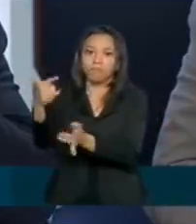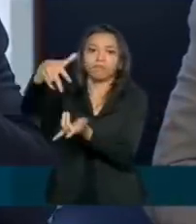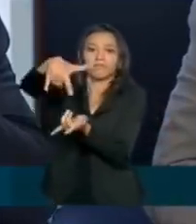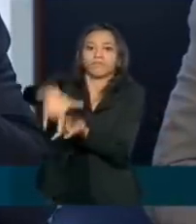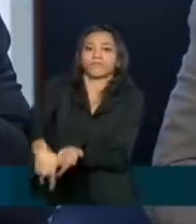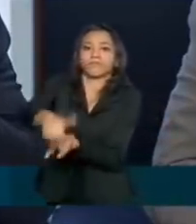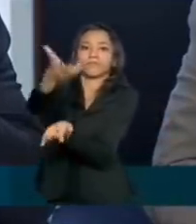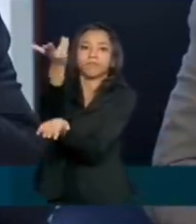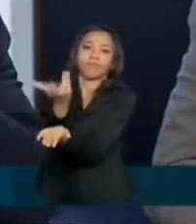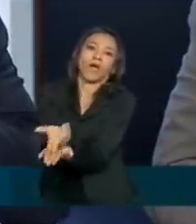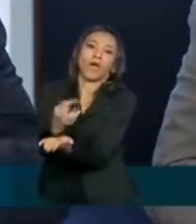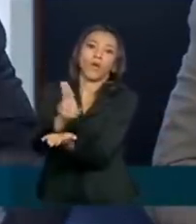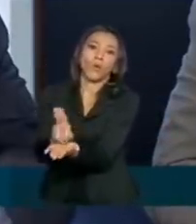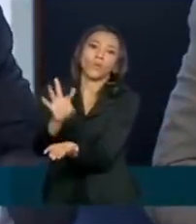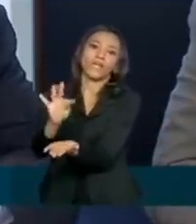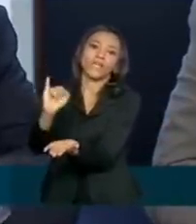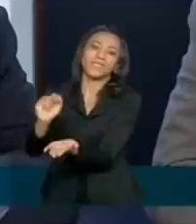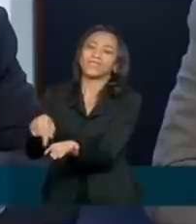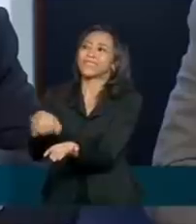Então,